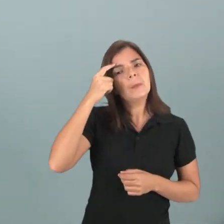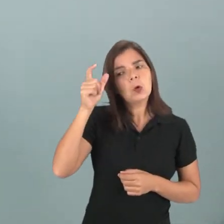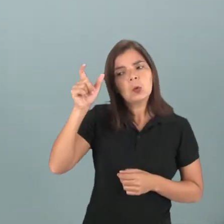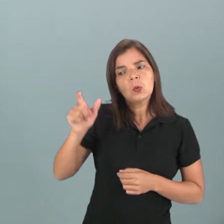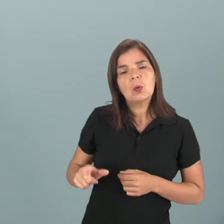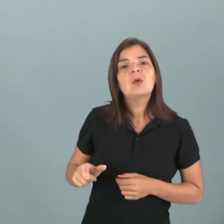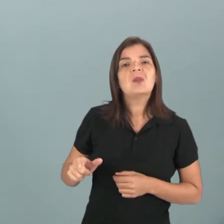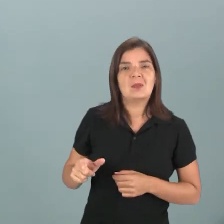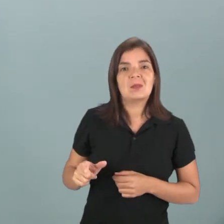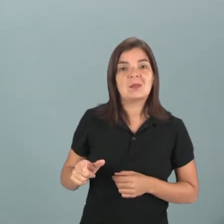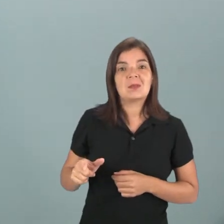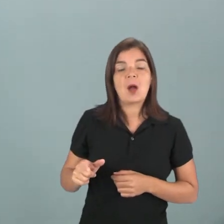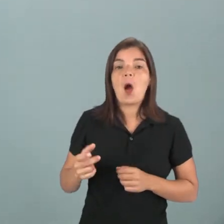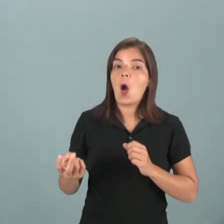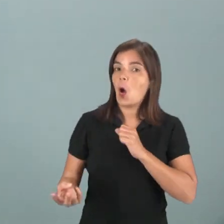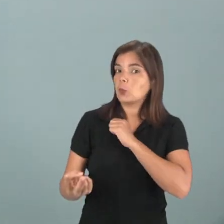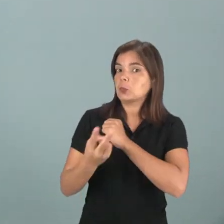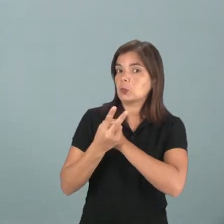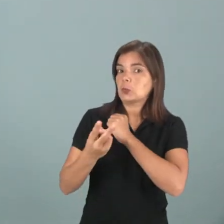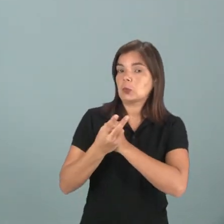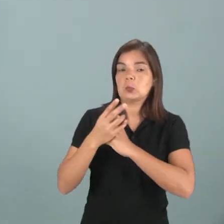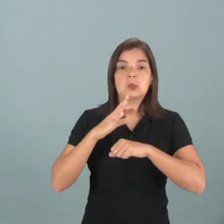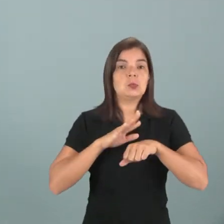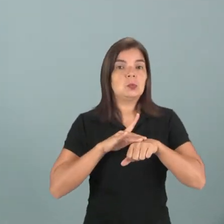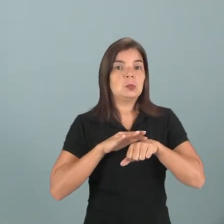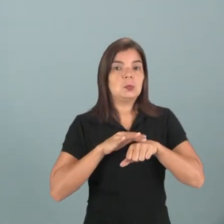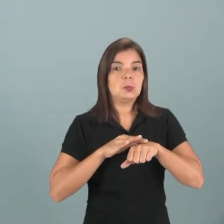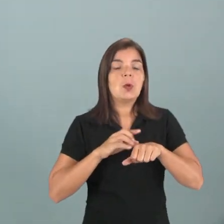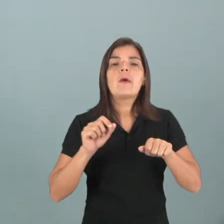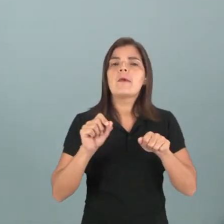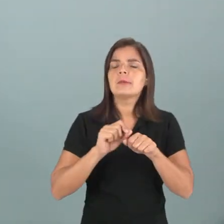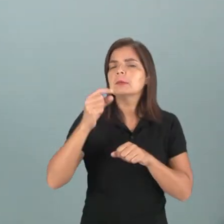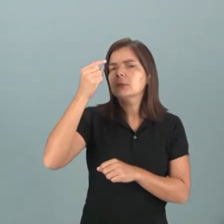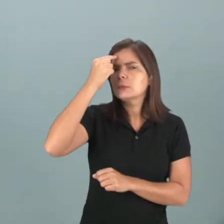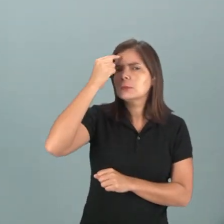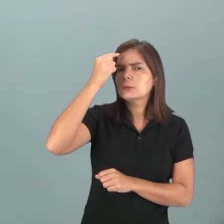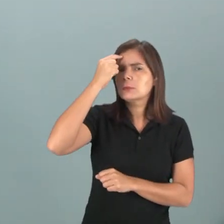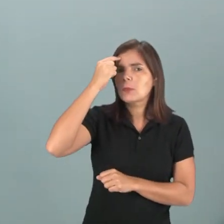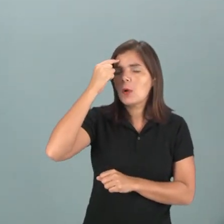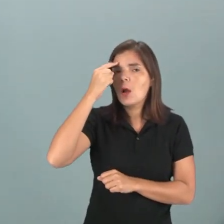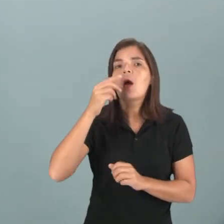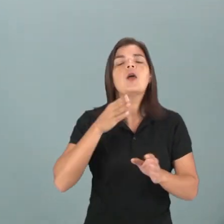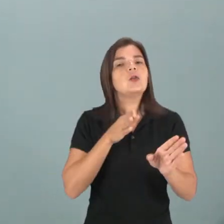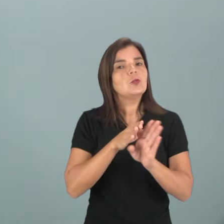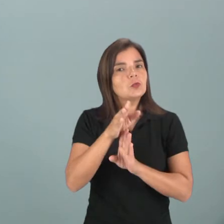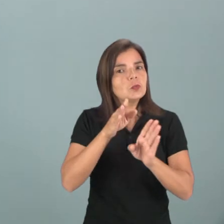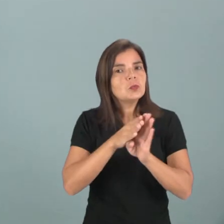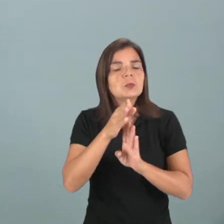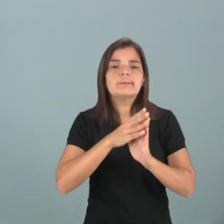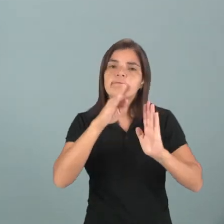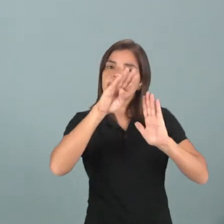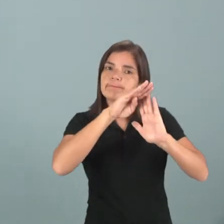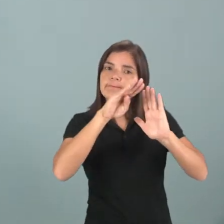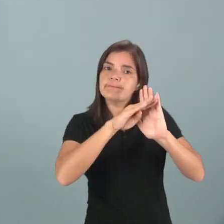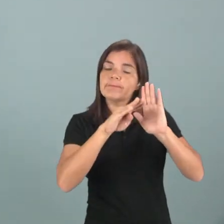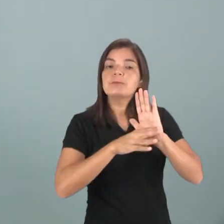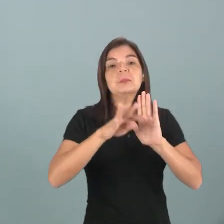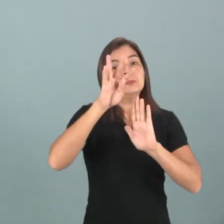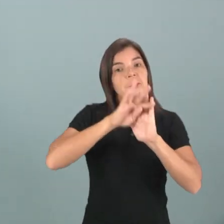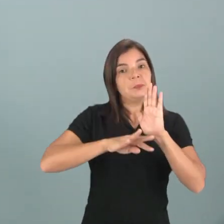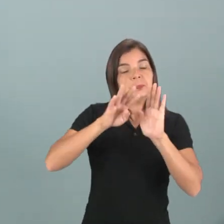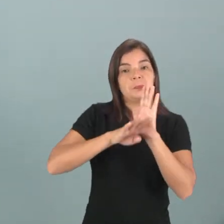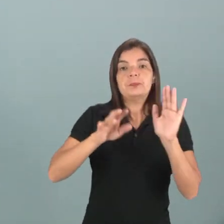no outro ao se proteger da doença, né? Te fazer refletir e seguir as orientações, mesmo que o texto, mesmo que